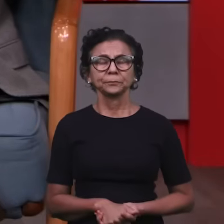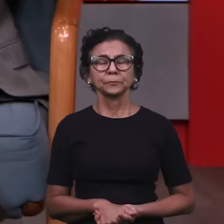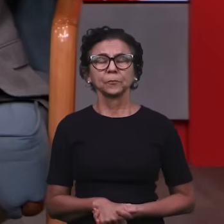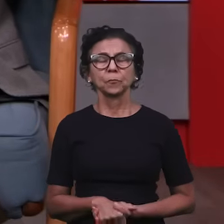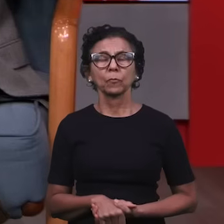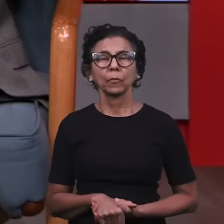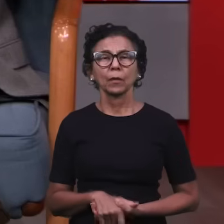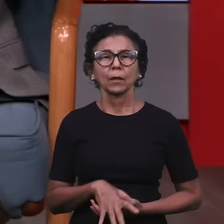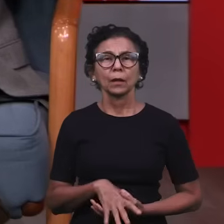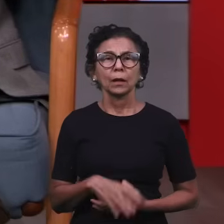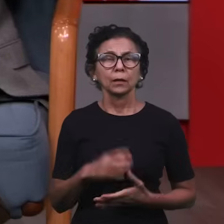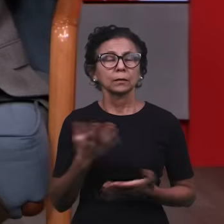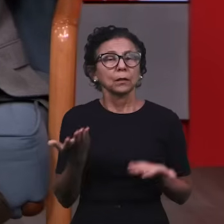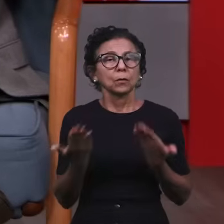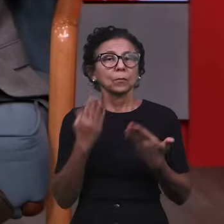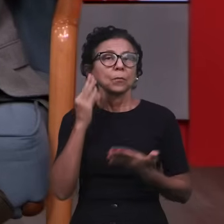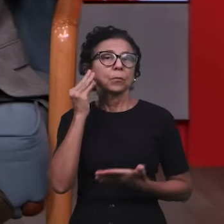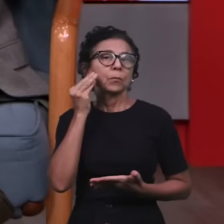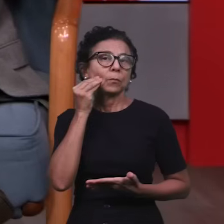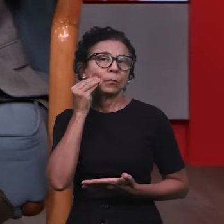da traição, que ali entrega.